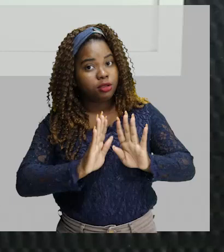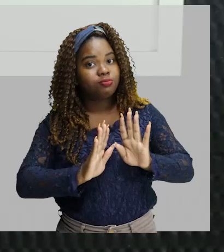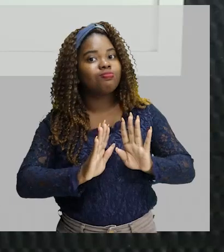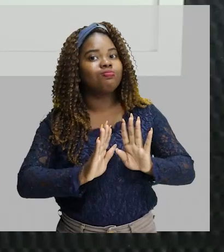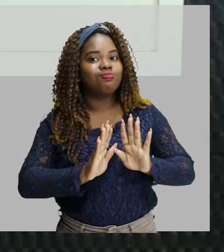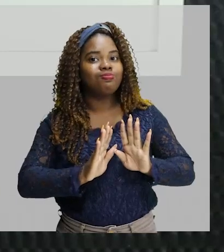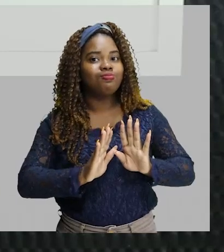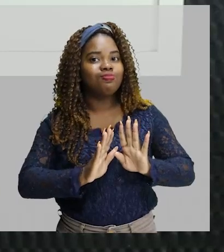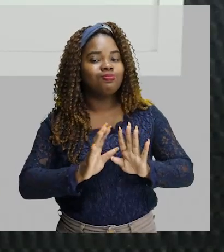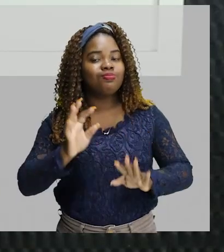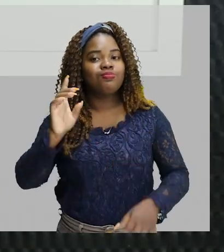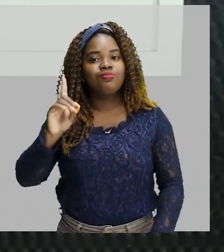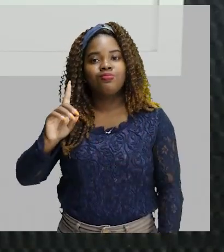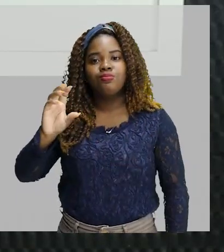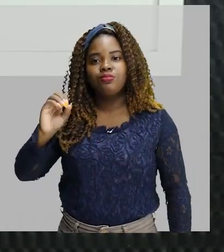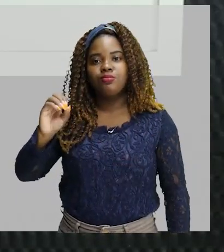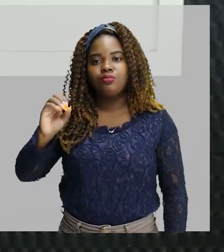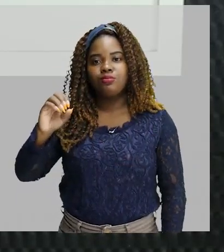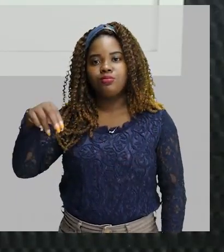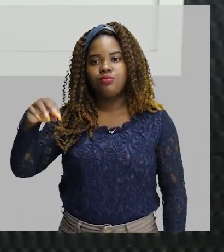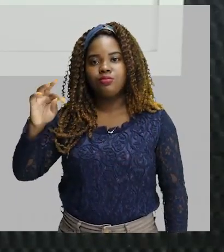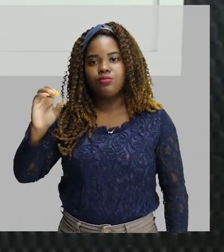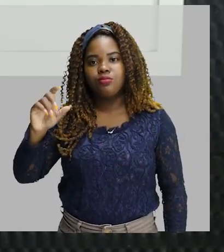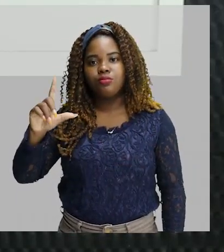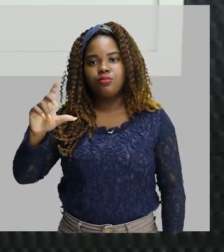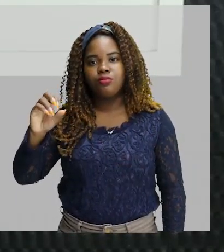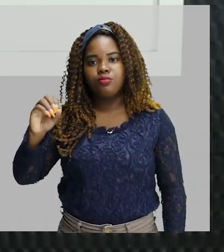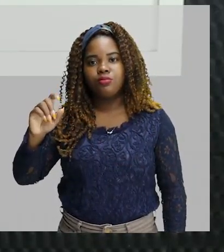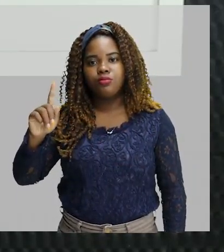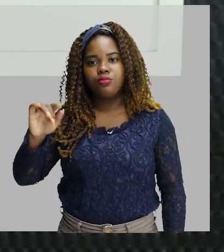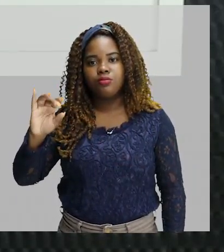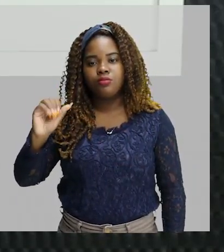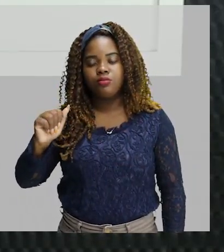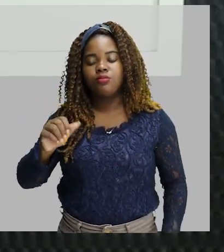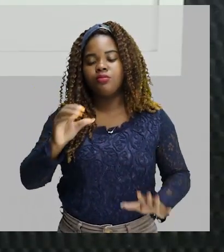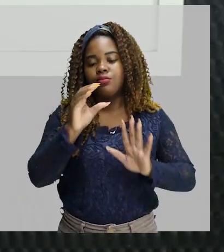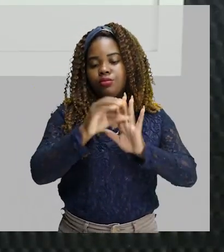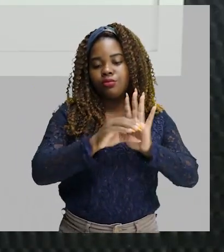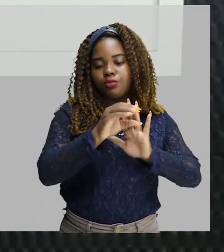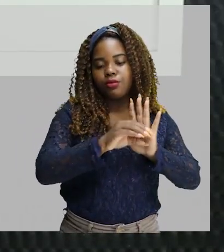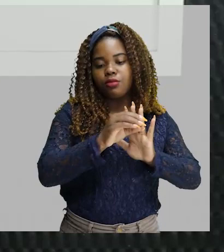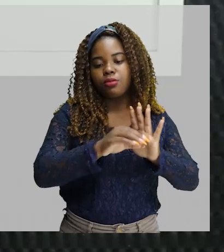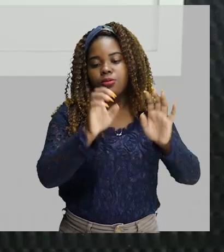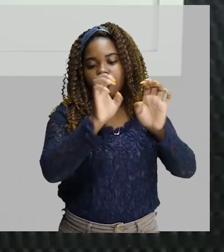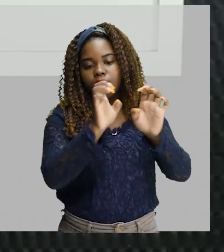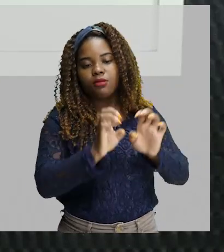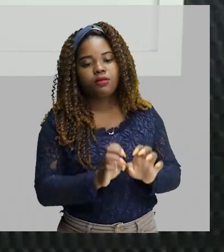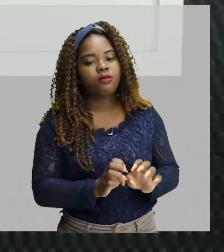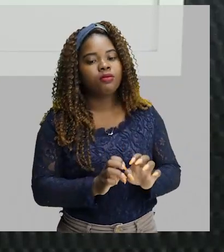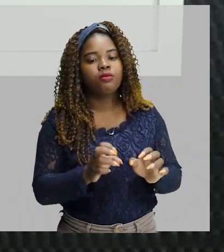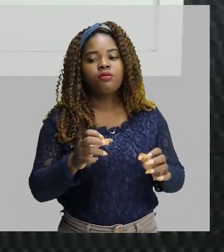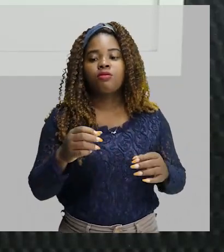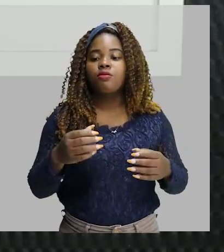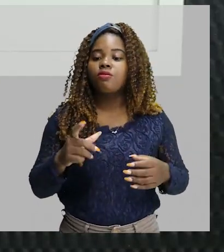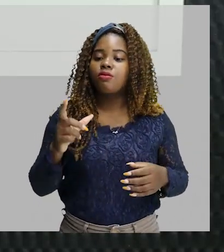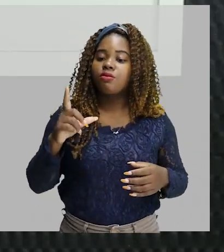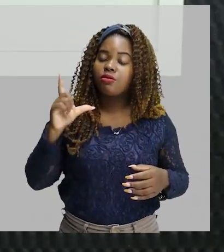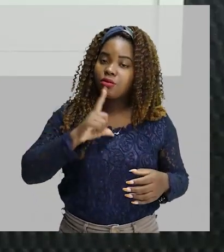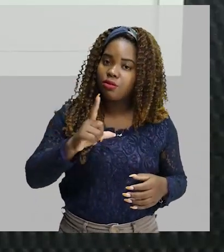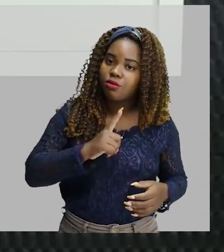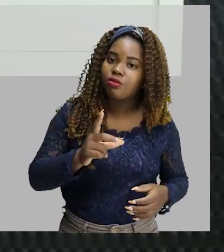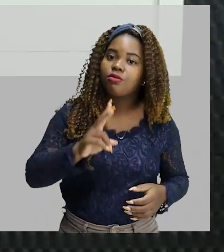deontologia, ela é um prato cheio, ela é um conceito, ela é uma estrutura muito perguntada. Então, cuidado